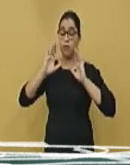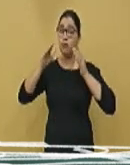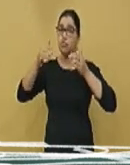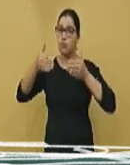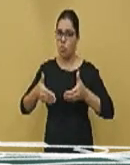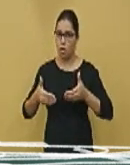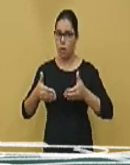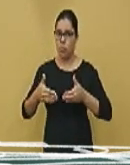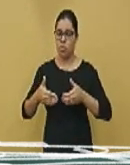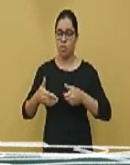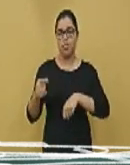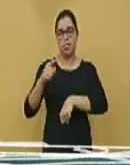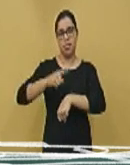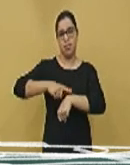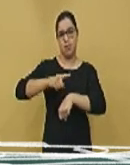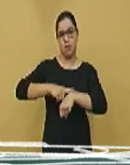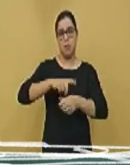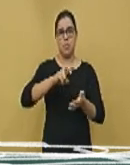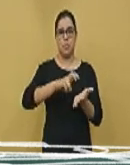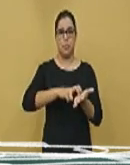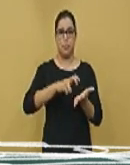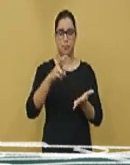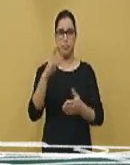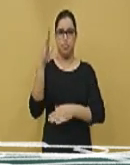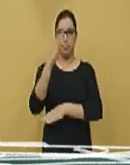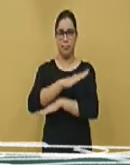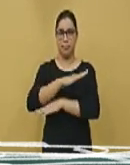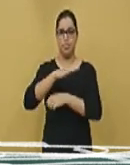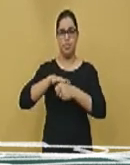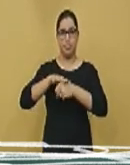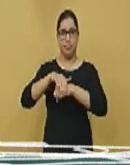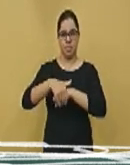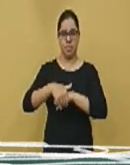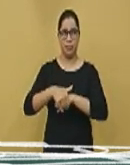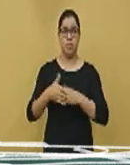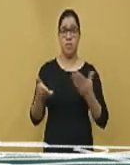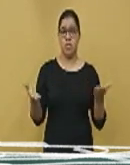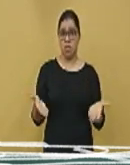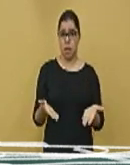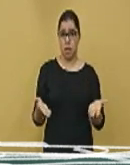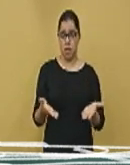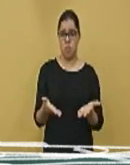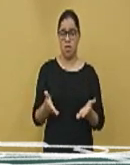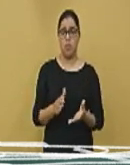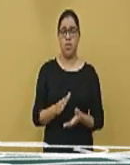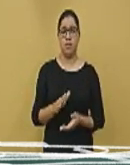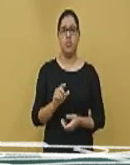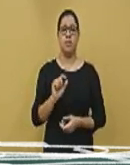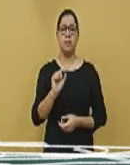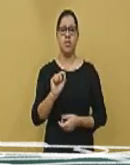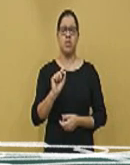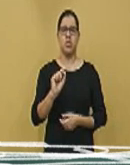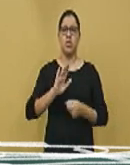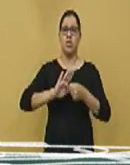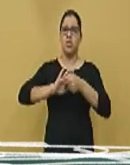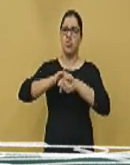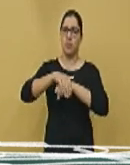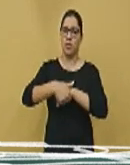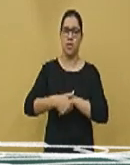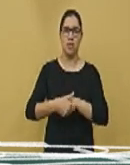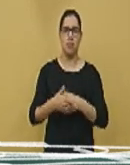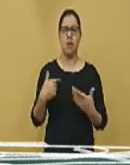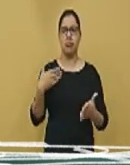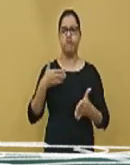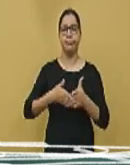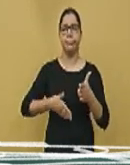os turnos, sobretudo agora nos que atuam no período noturno, que não querem mais se limitar